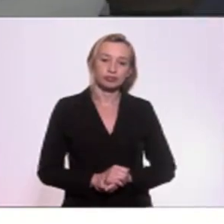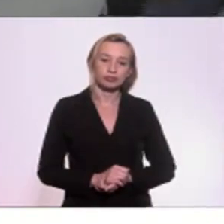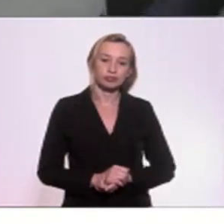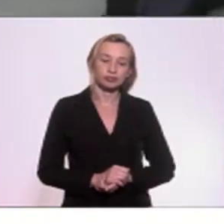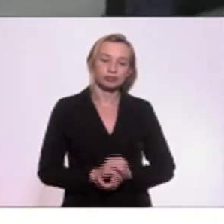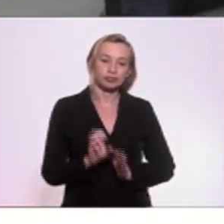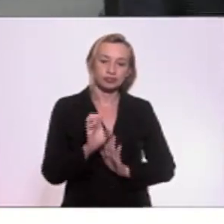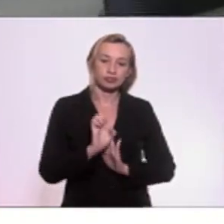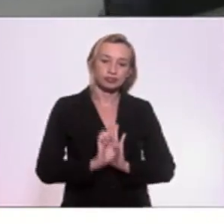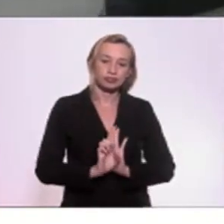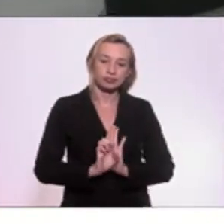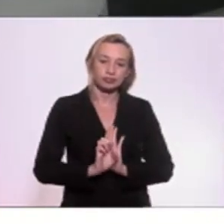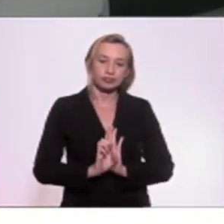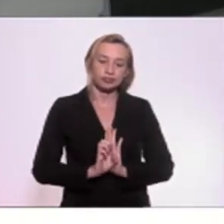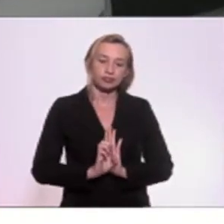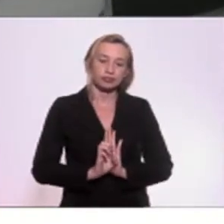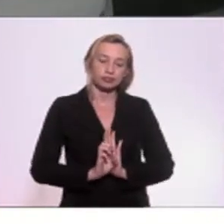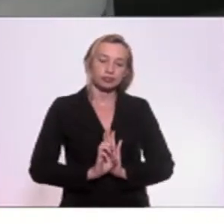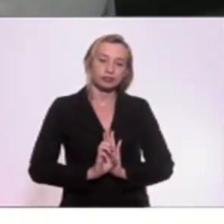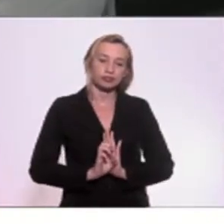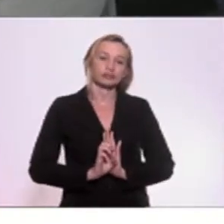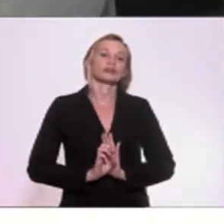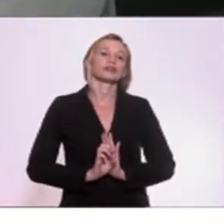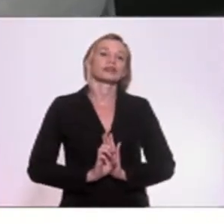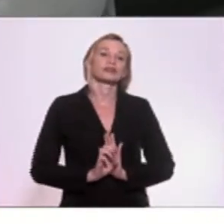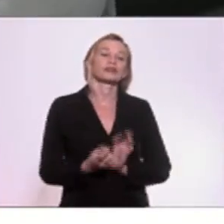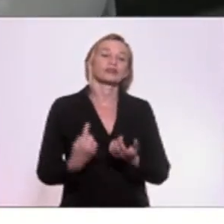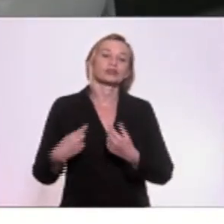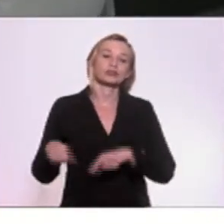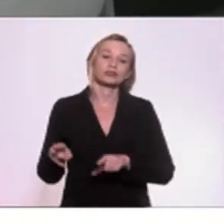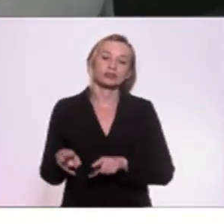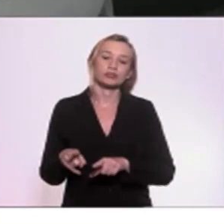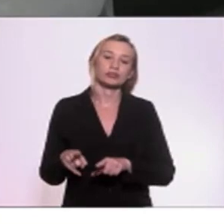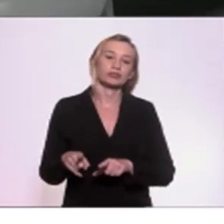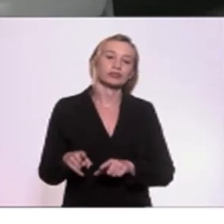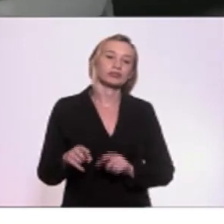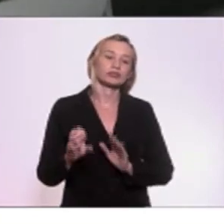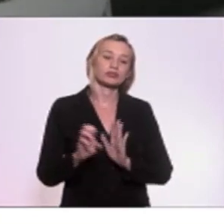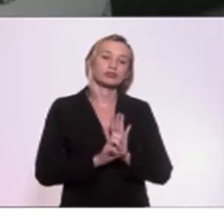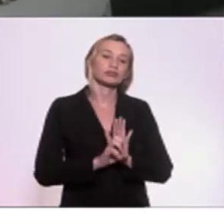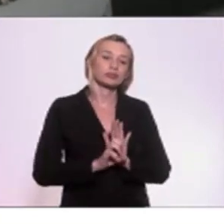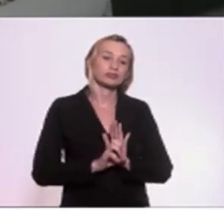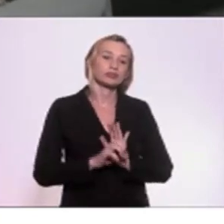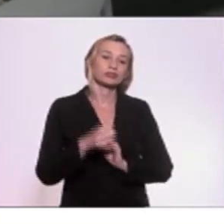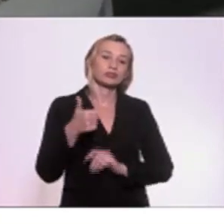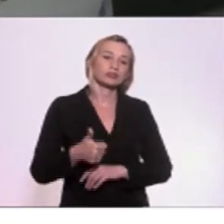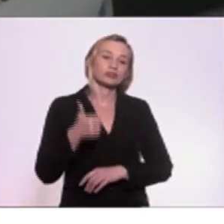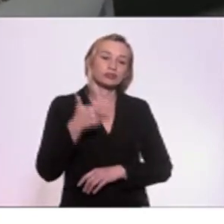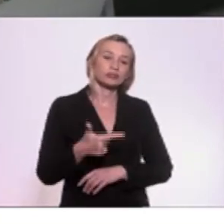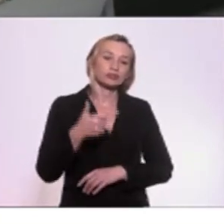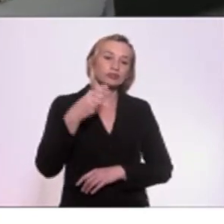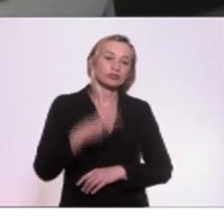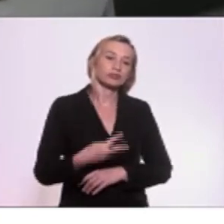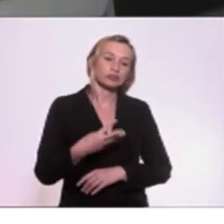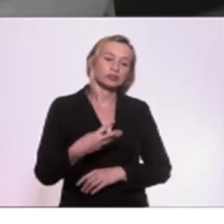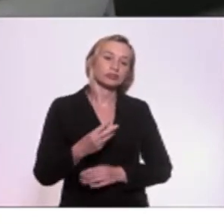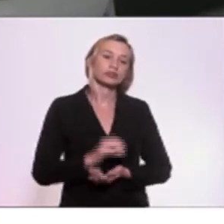parecer às emendas, parecer contrário às emendas 1, 2 e